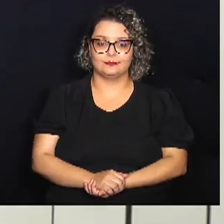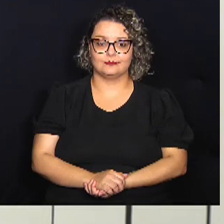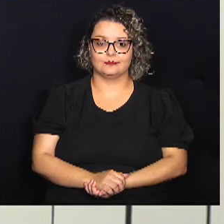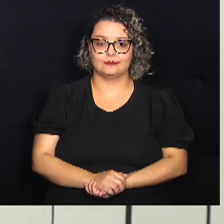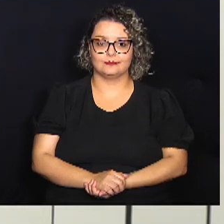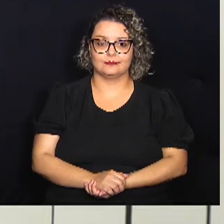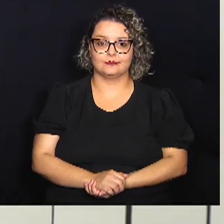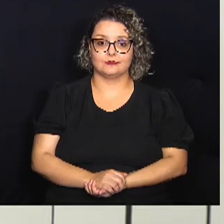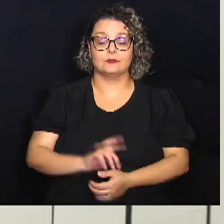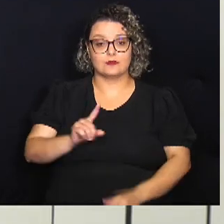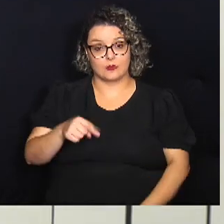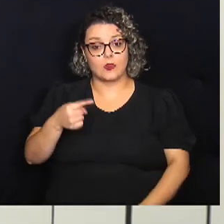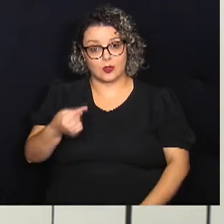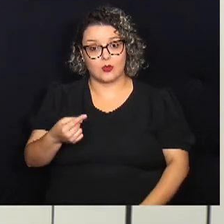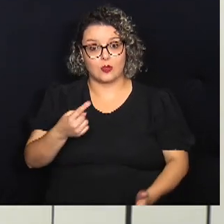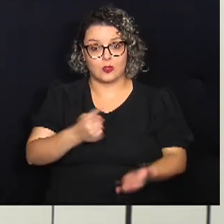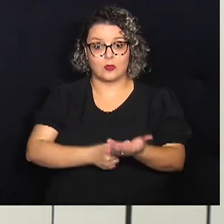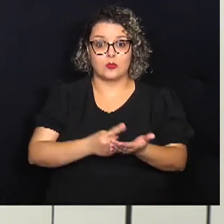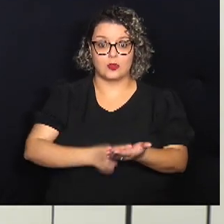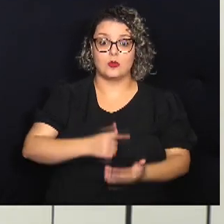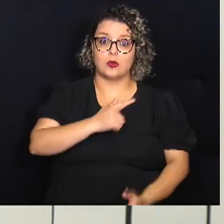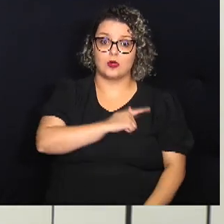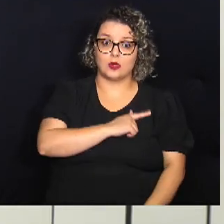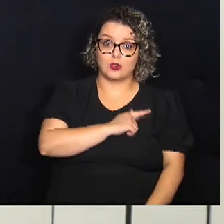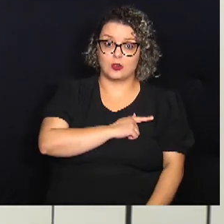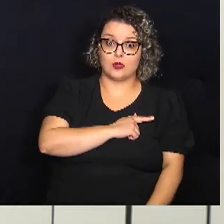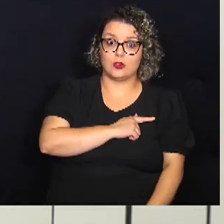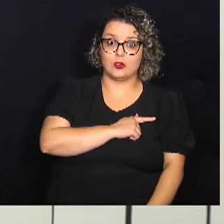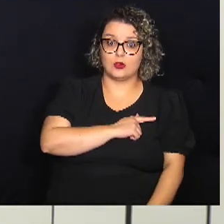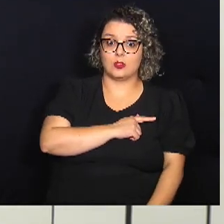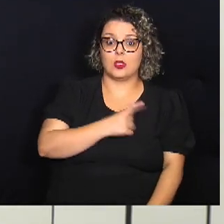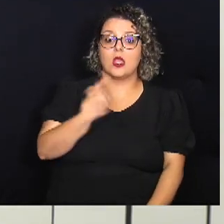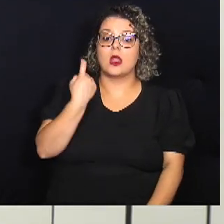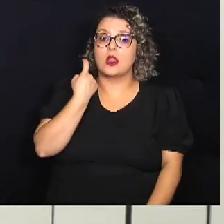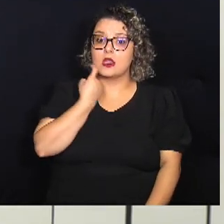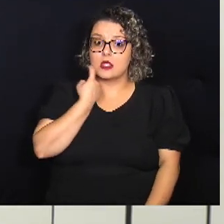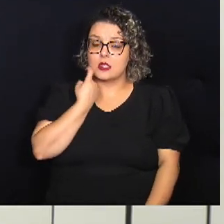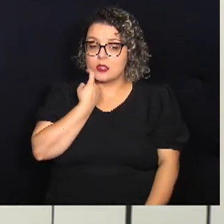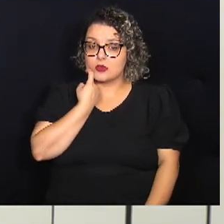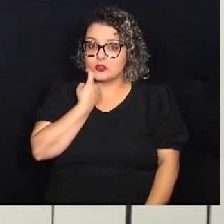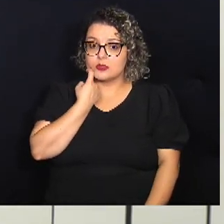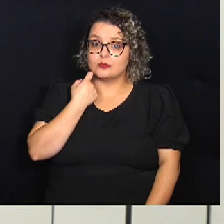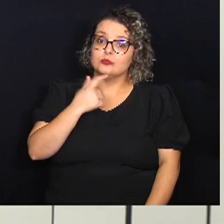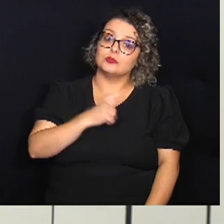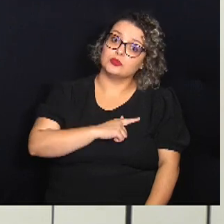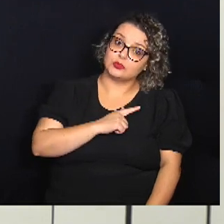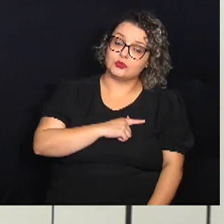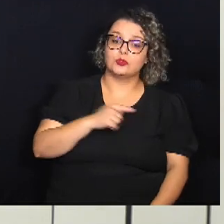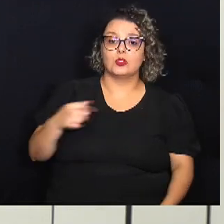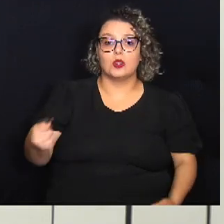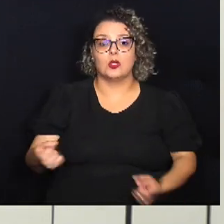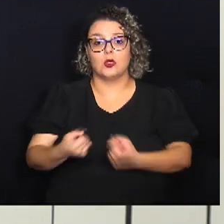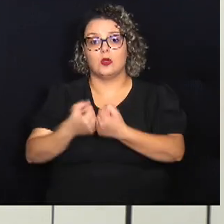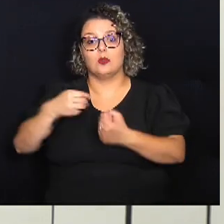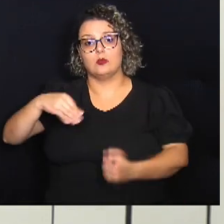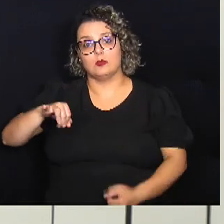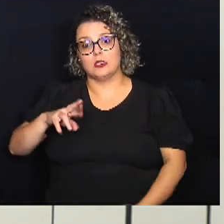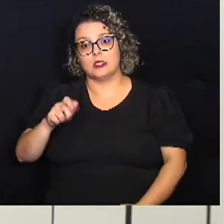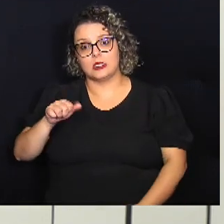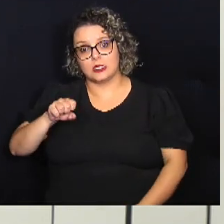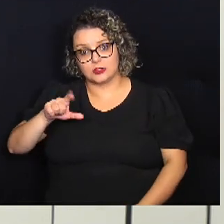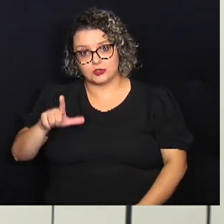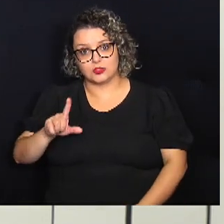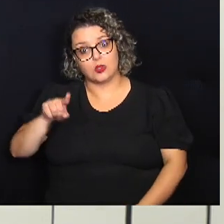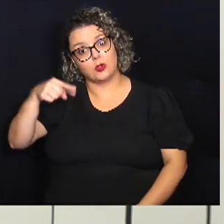E o próximo compromisso do Guarani é na sexta-feira. O Bugre vai enfrentar o Mirassol fora de